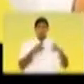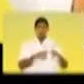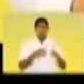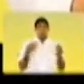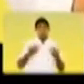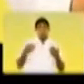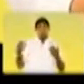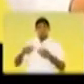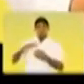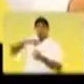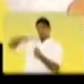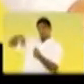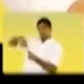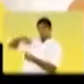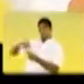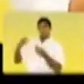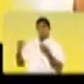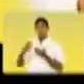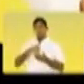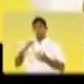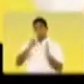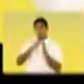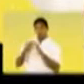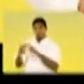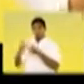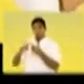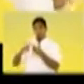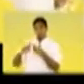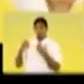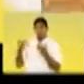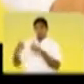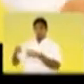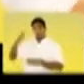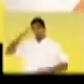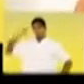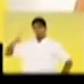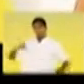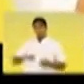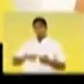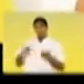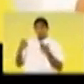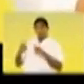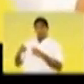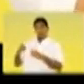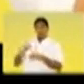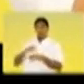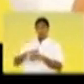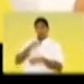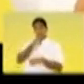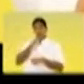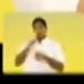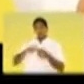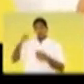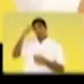da atual área existem hoje residências zona militar o abrigo de idosos universidade